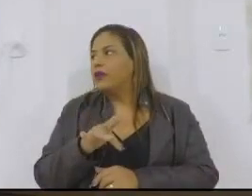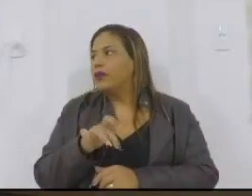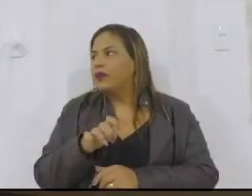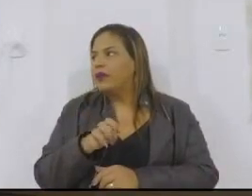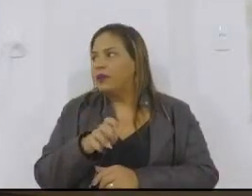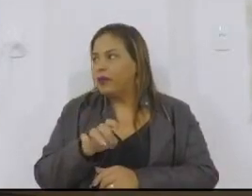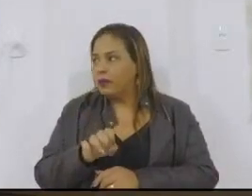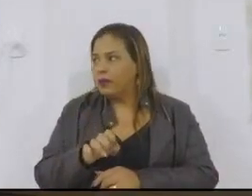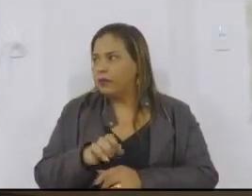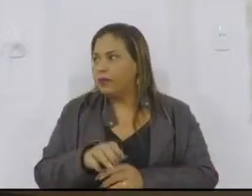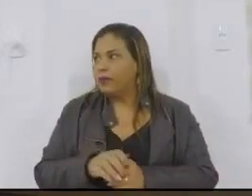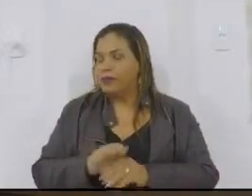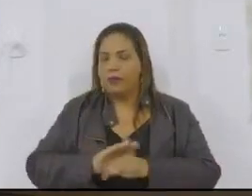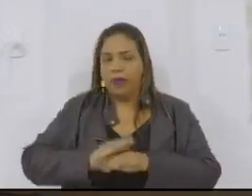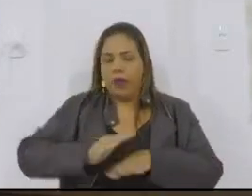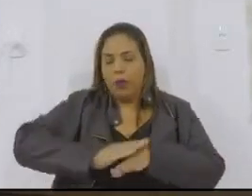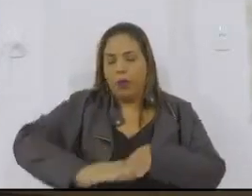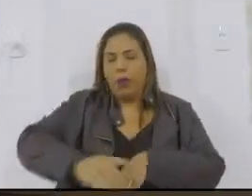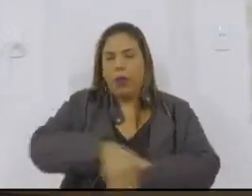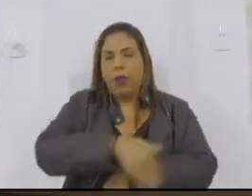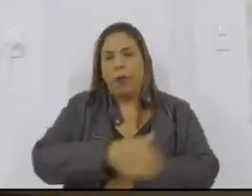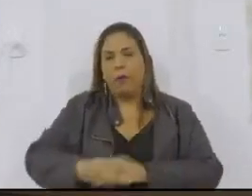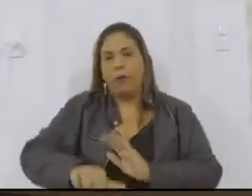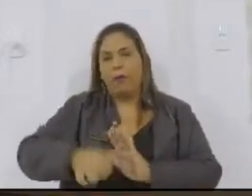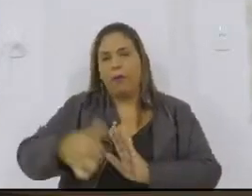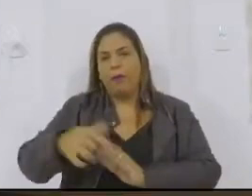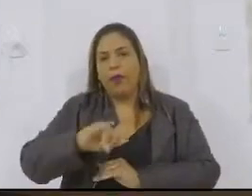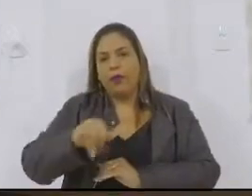recapeamento asfáltico na rua 1º de Janeiro.